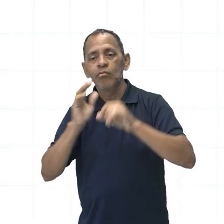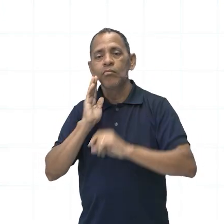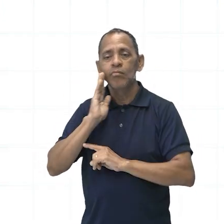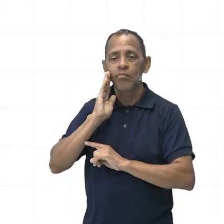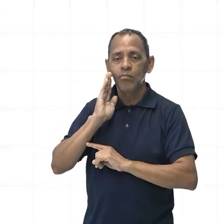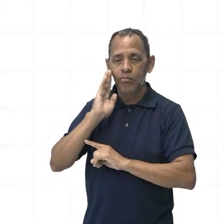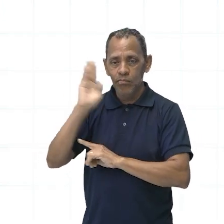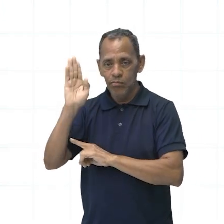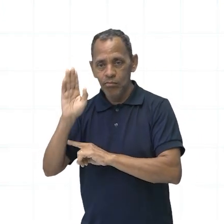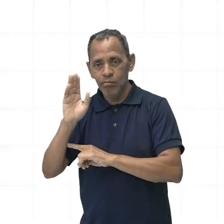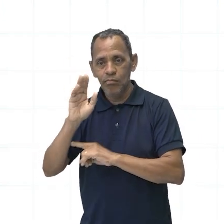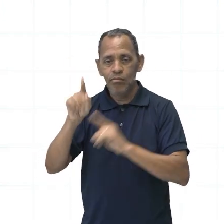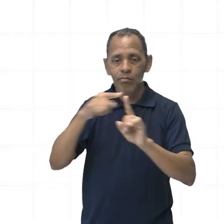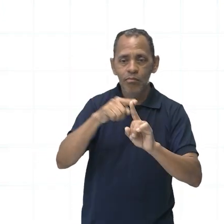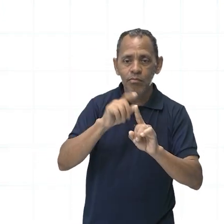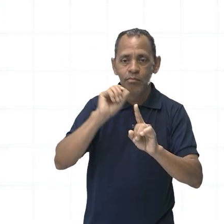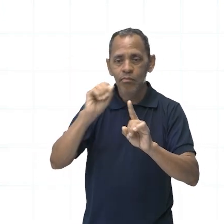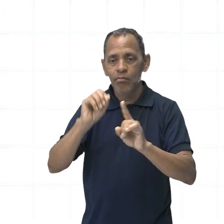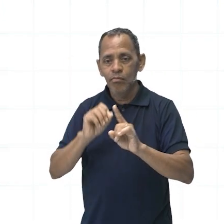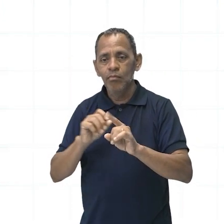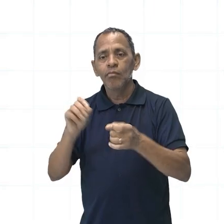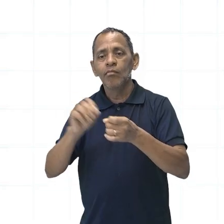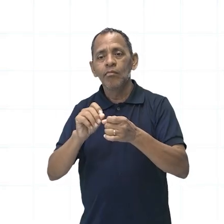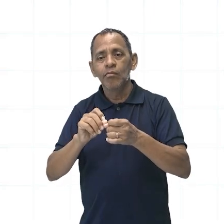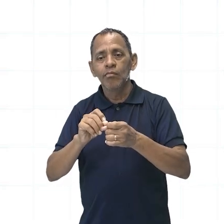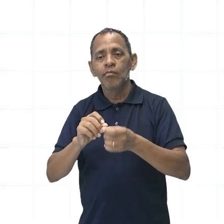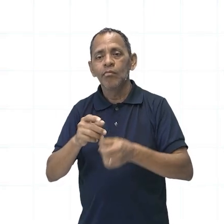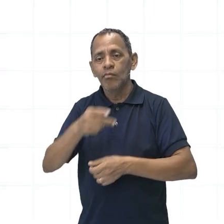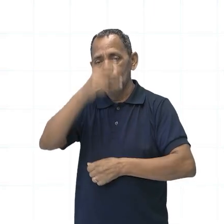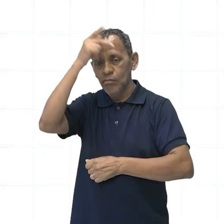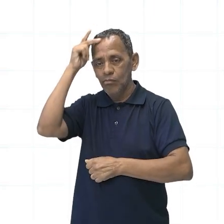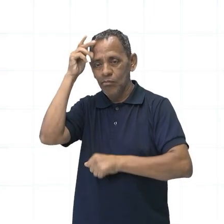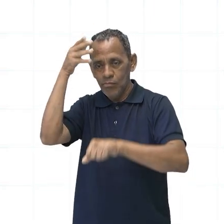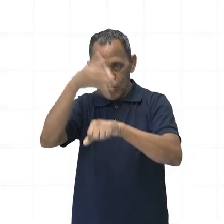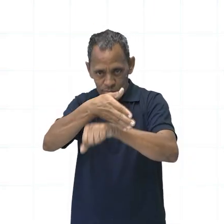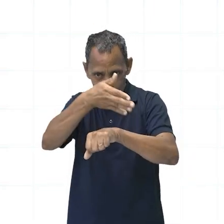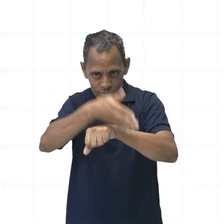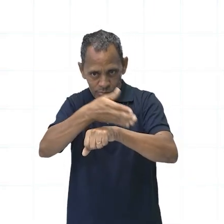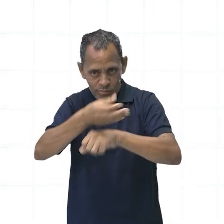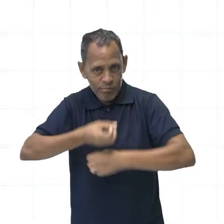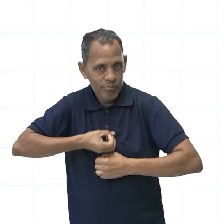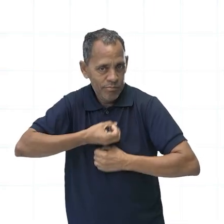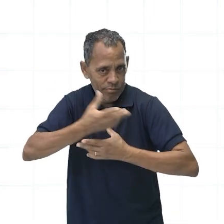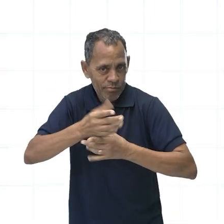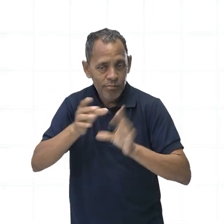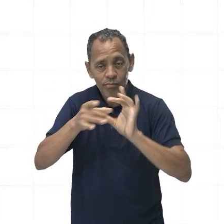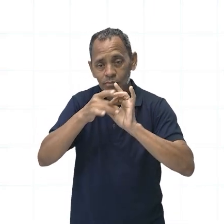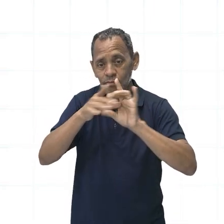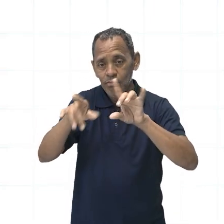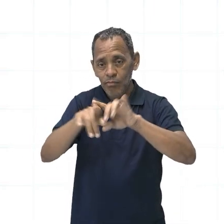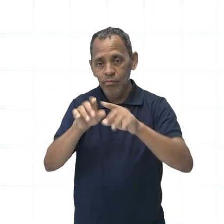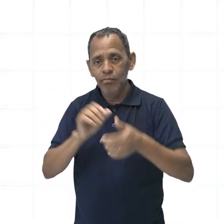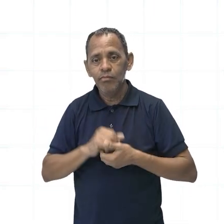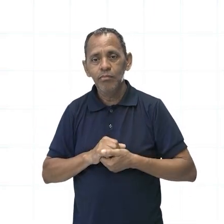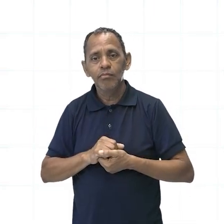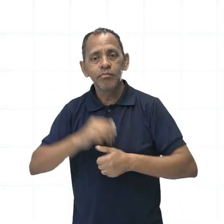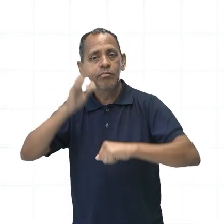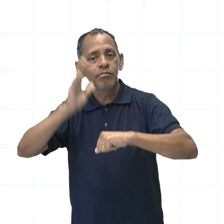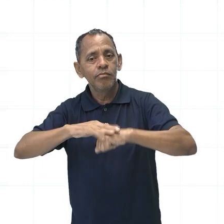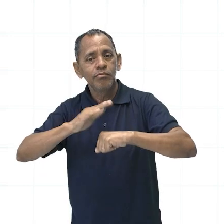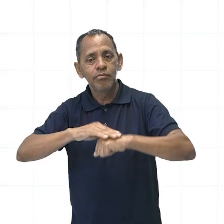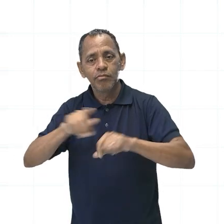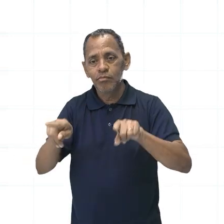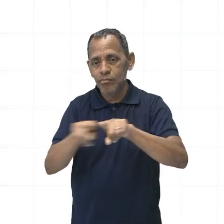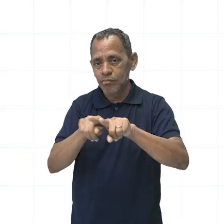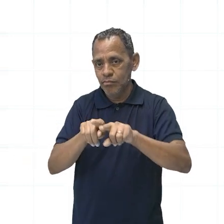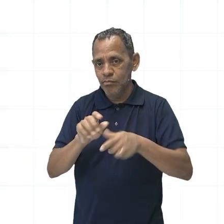deles consiste em fazer os participantes se expressarem de maneira mais livre, com espontaneidade.